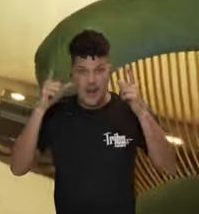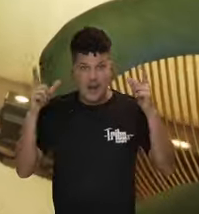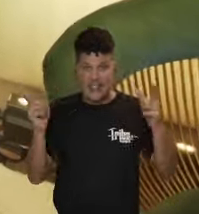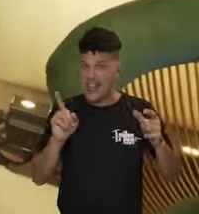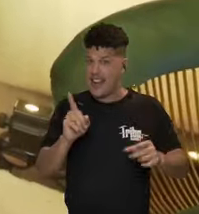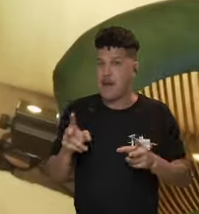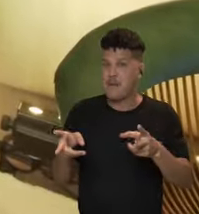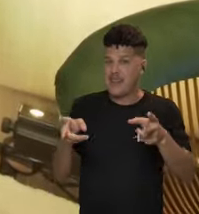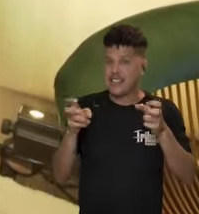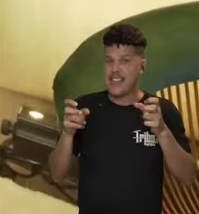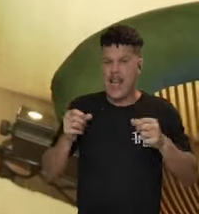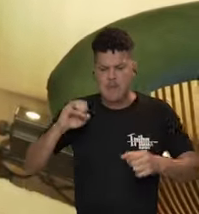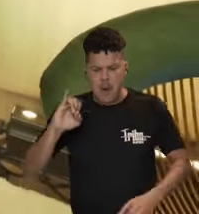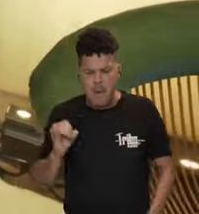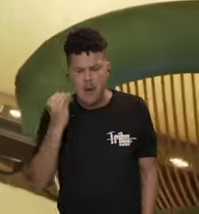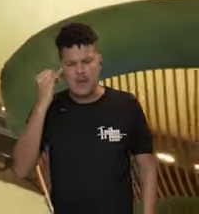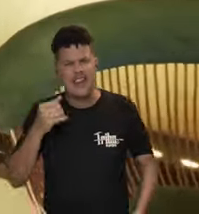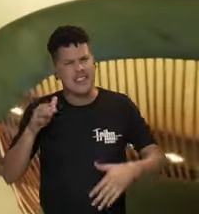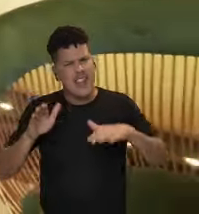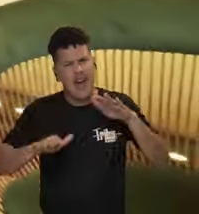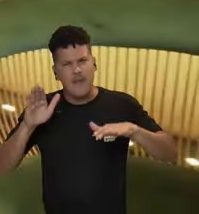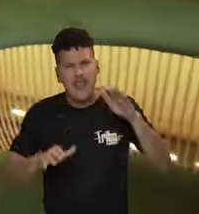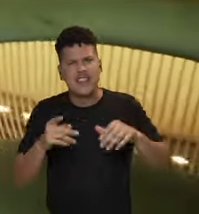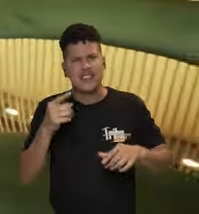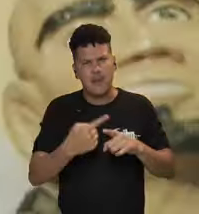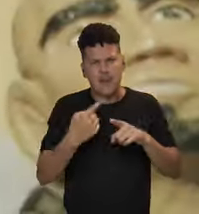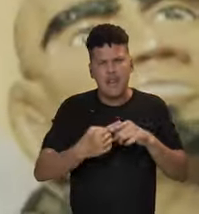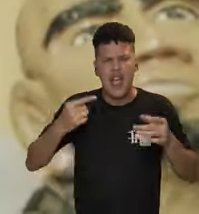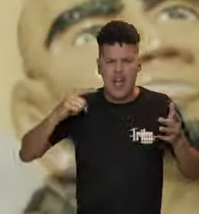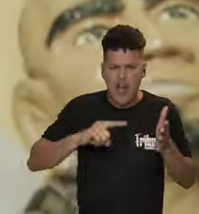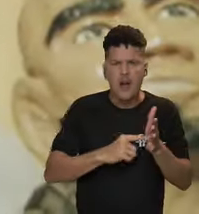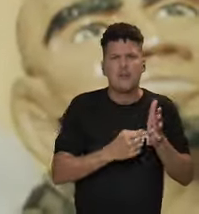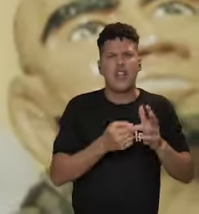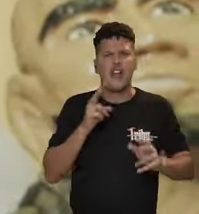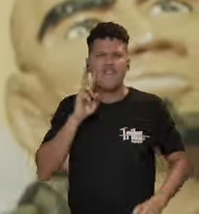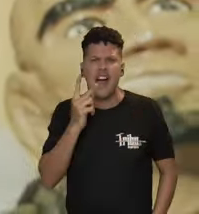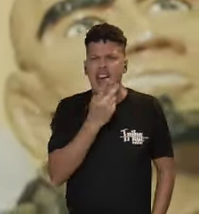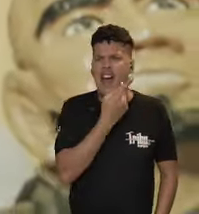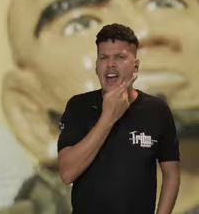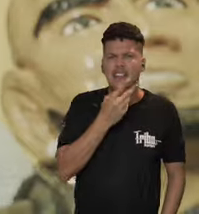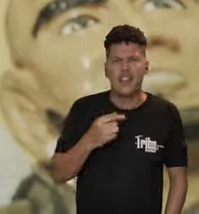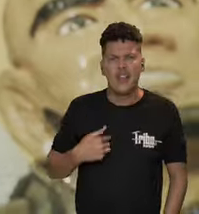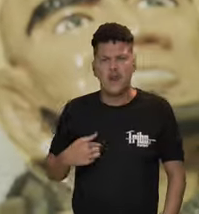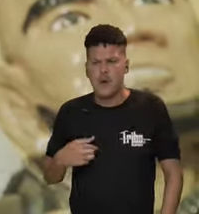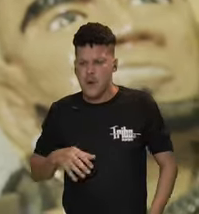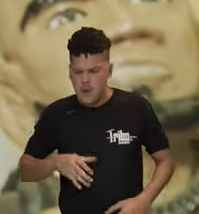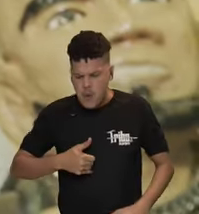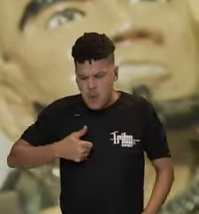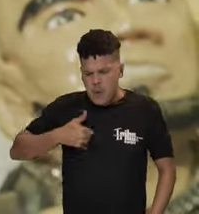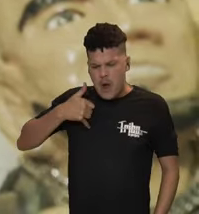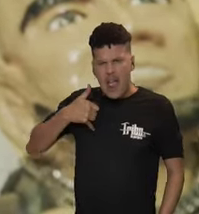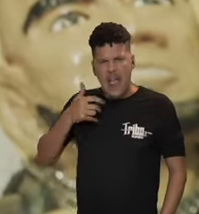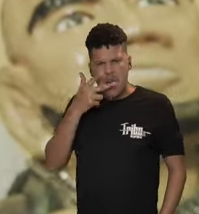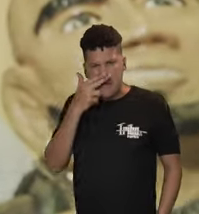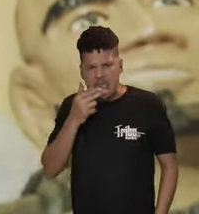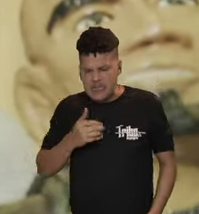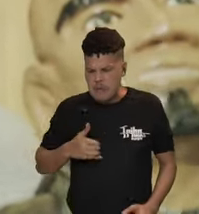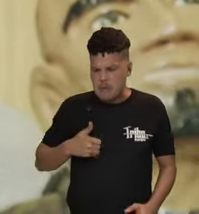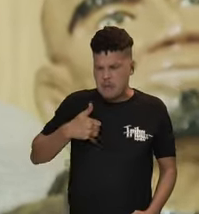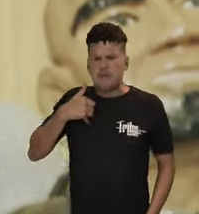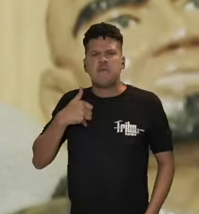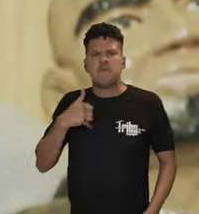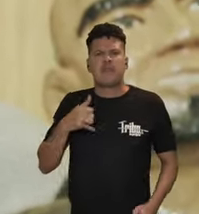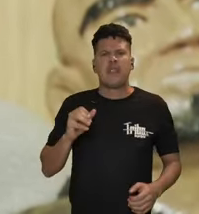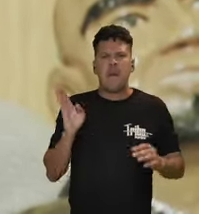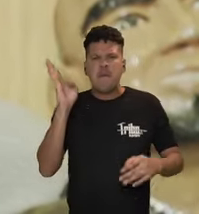as oportunidades. Talvez pro teu objetivo é pura vaidade. O ego é tipo crack, e cês nem sabem. Maltrata a